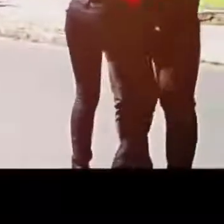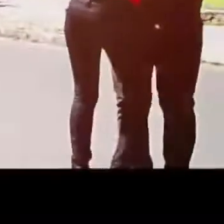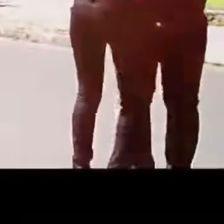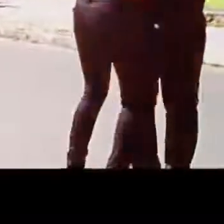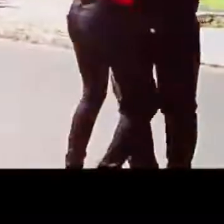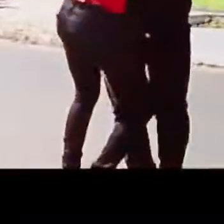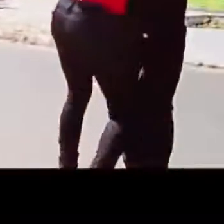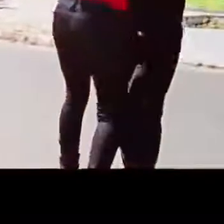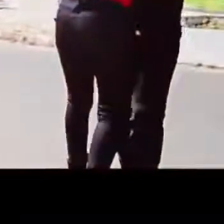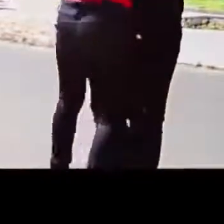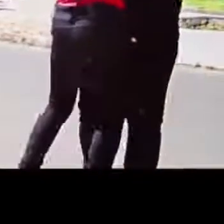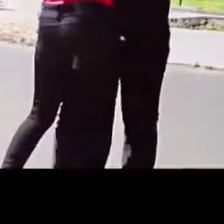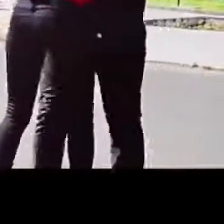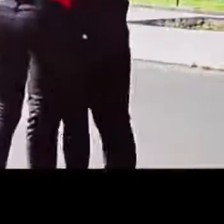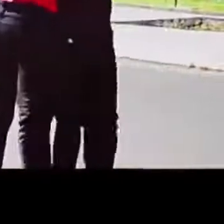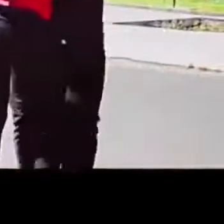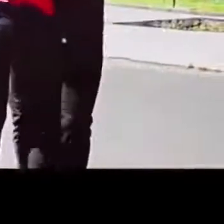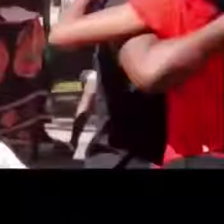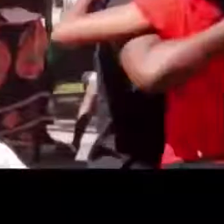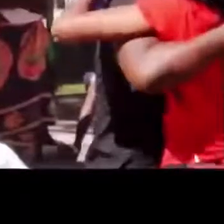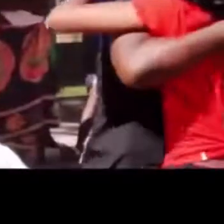aquilo que merece.